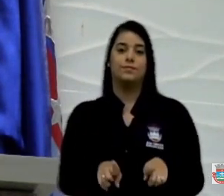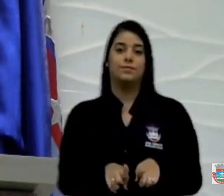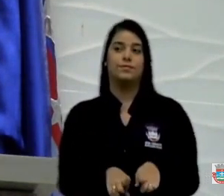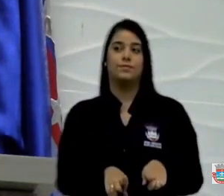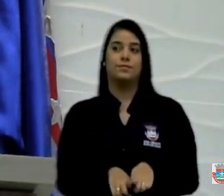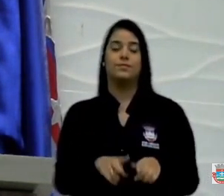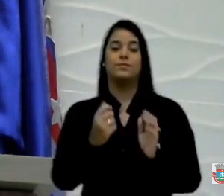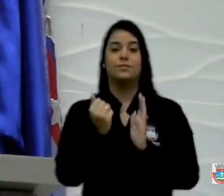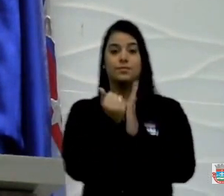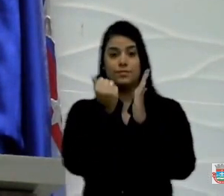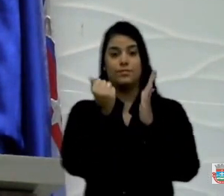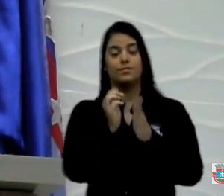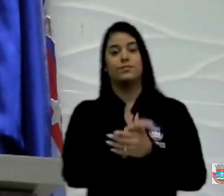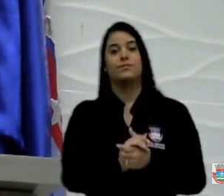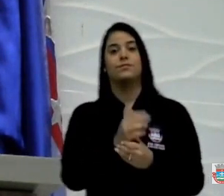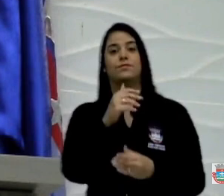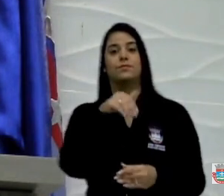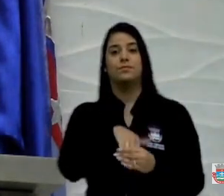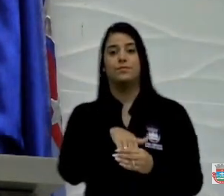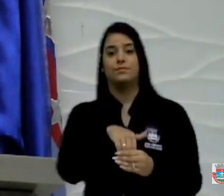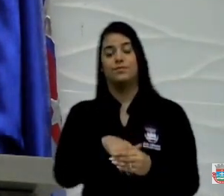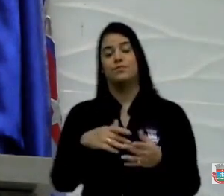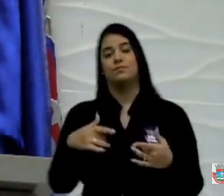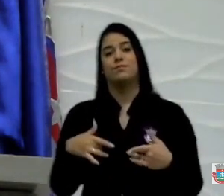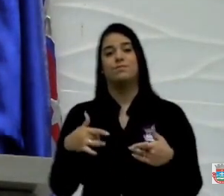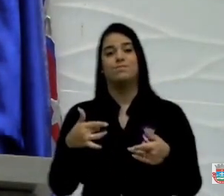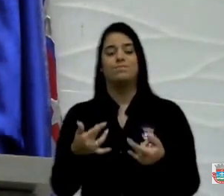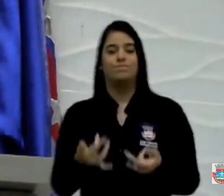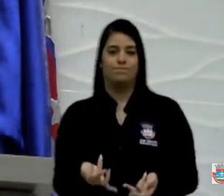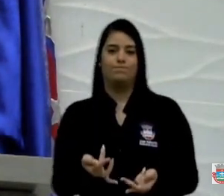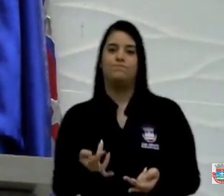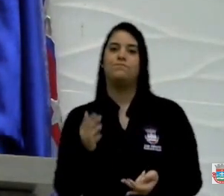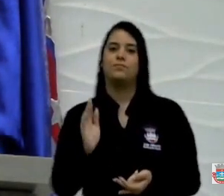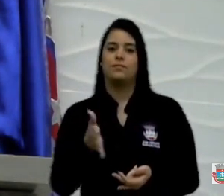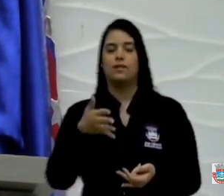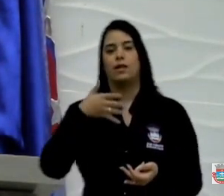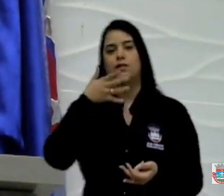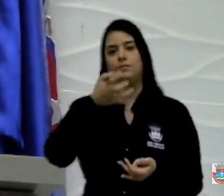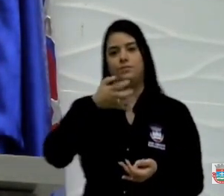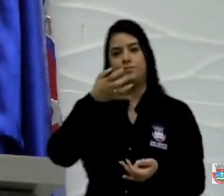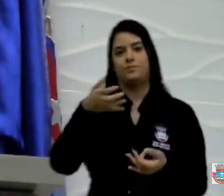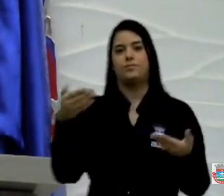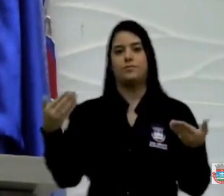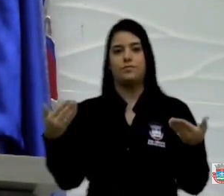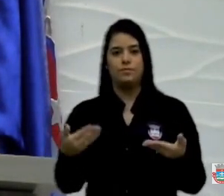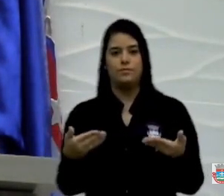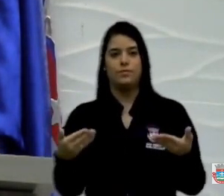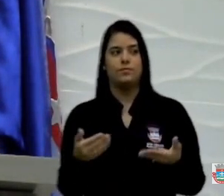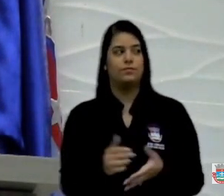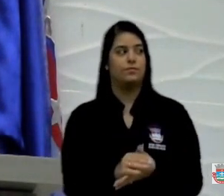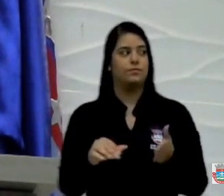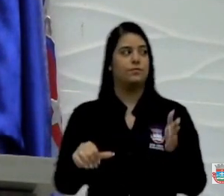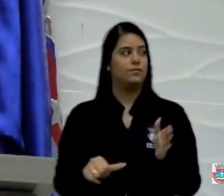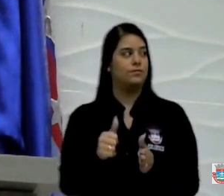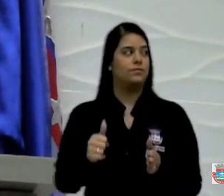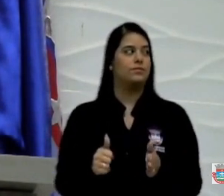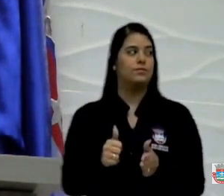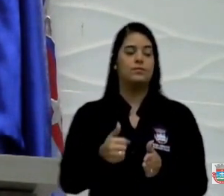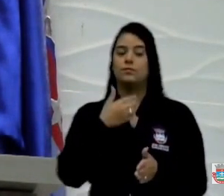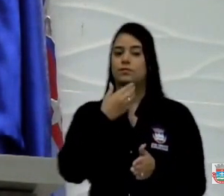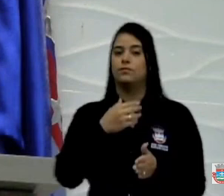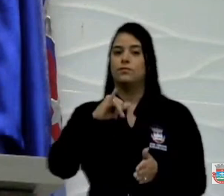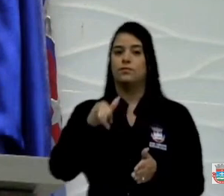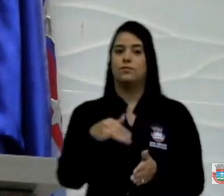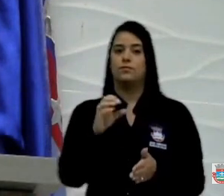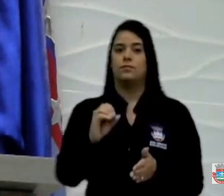um registro aqui dos votos de pesar, os quais coloquei no dia de hoje. O primeiro para seu João Eudes